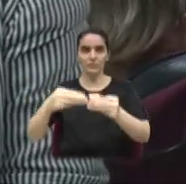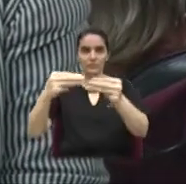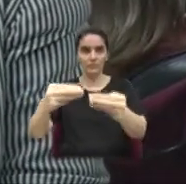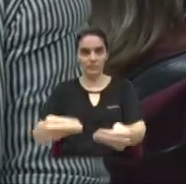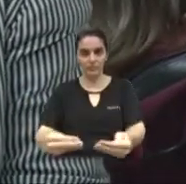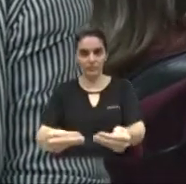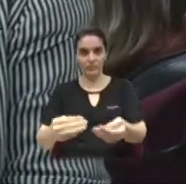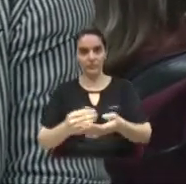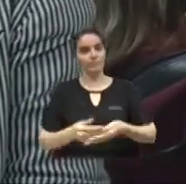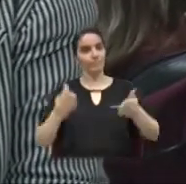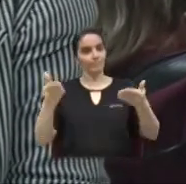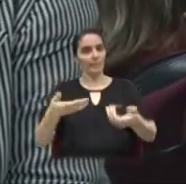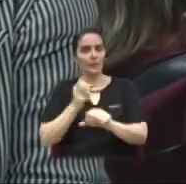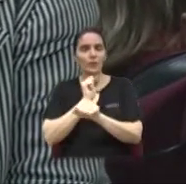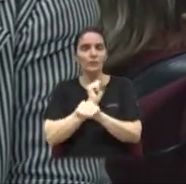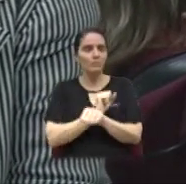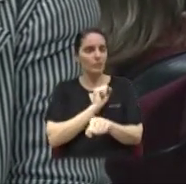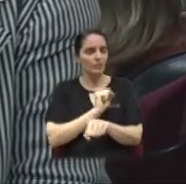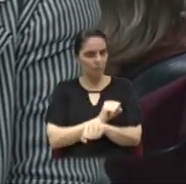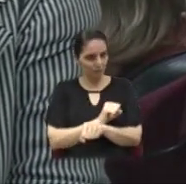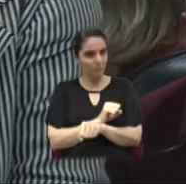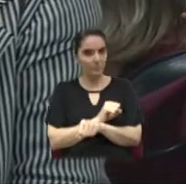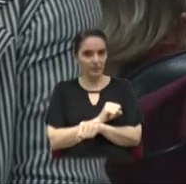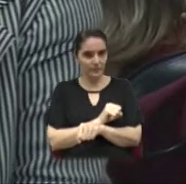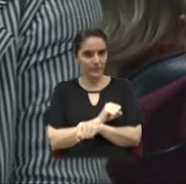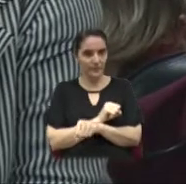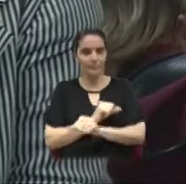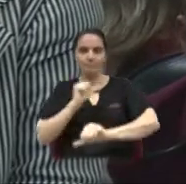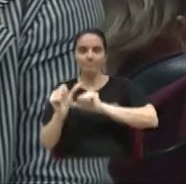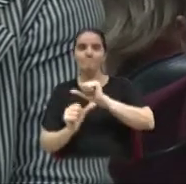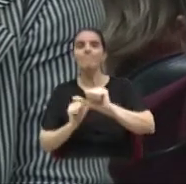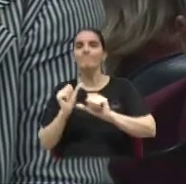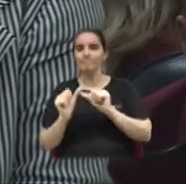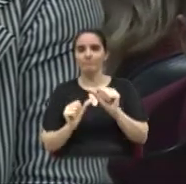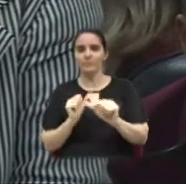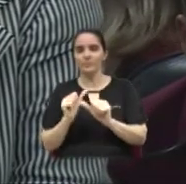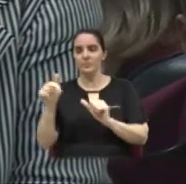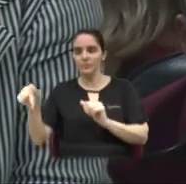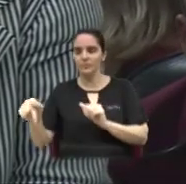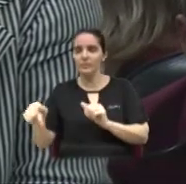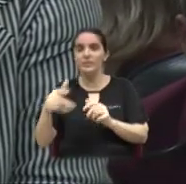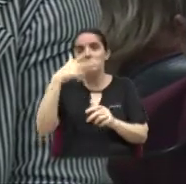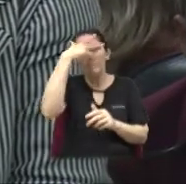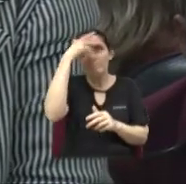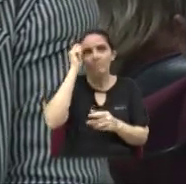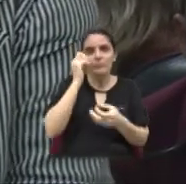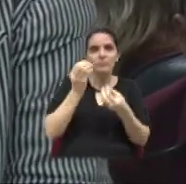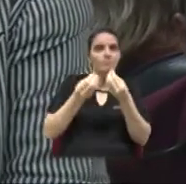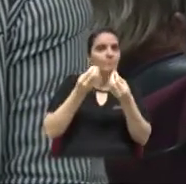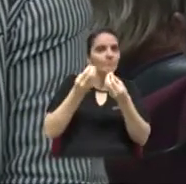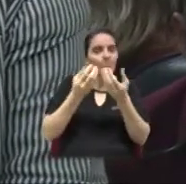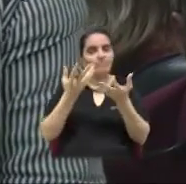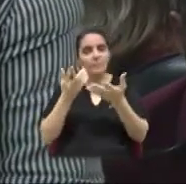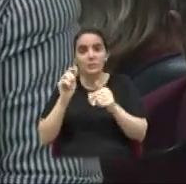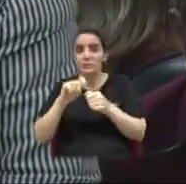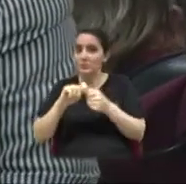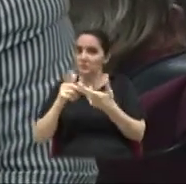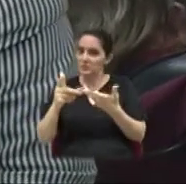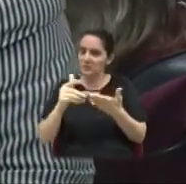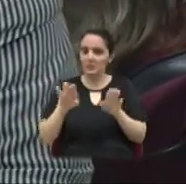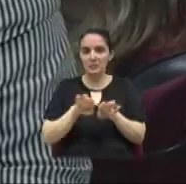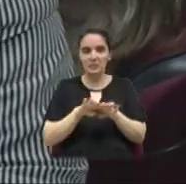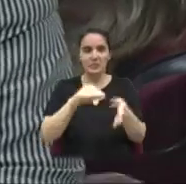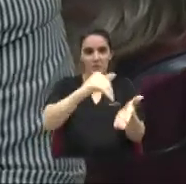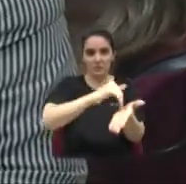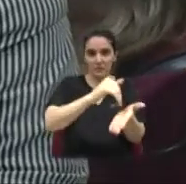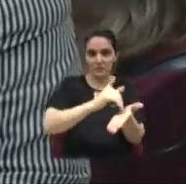e vamos aguardar possíveis mudanças por parte do Executivo e de um novo secretário que está